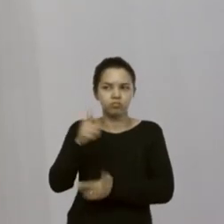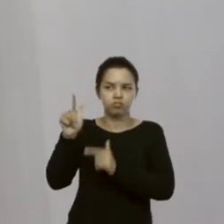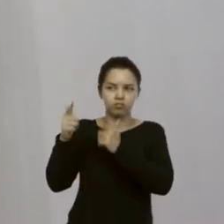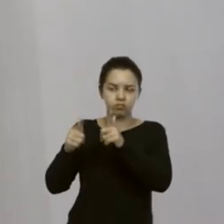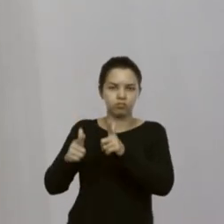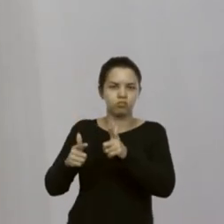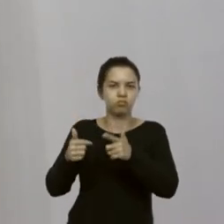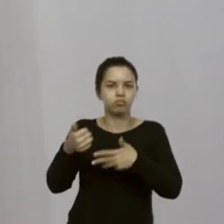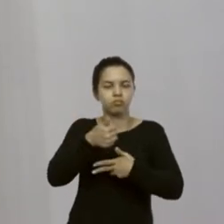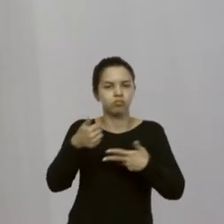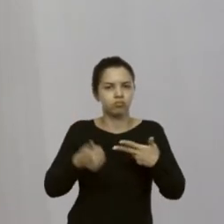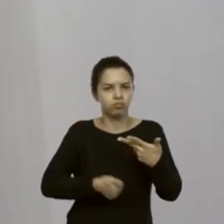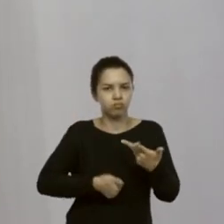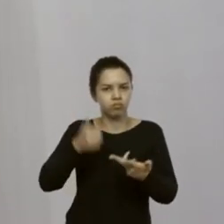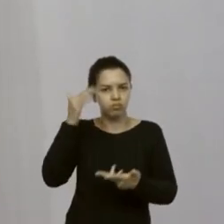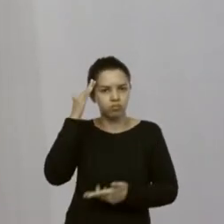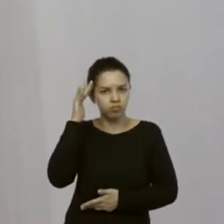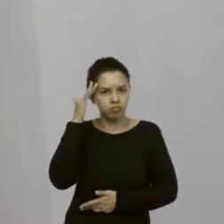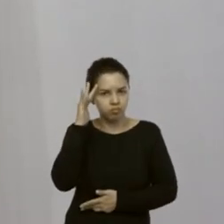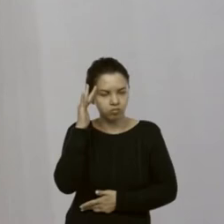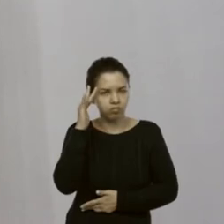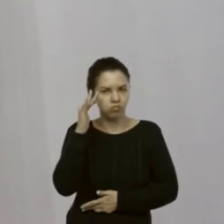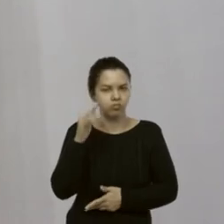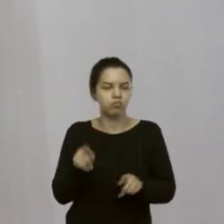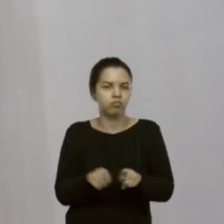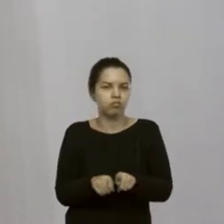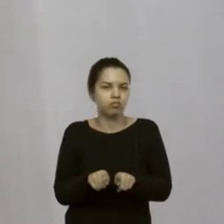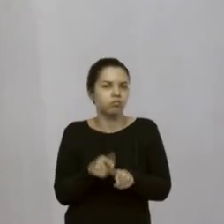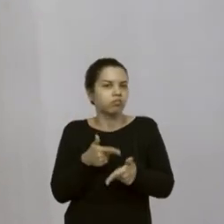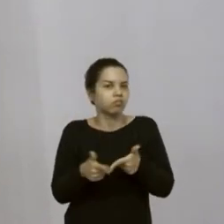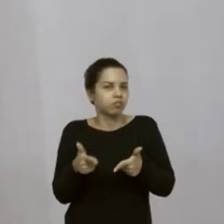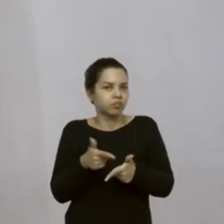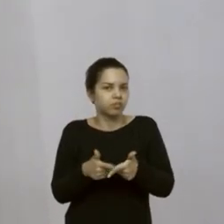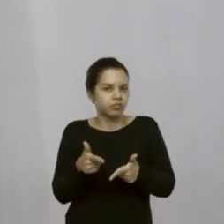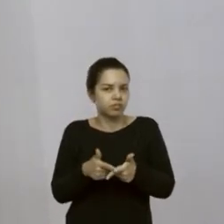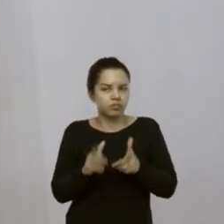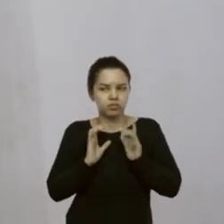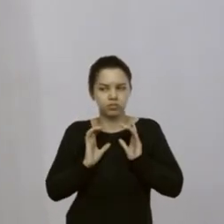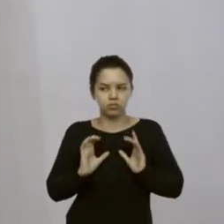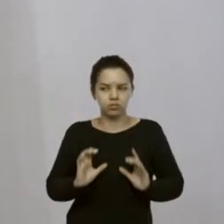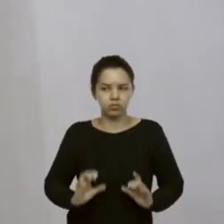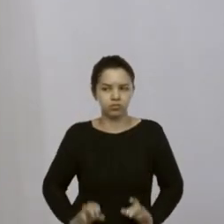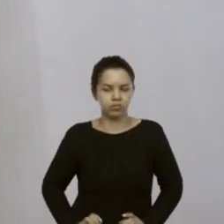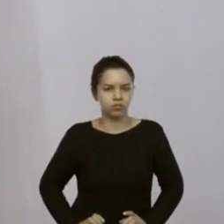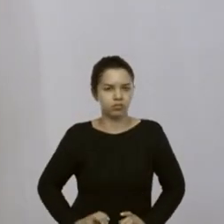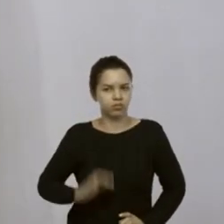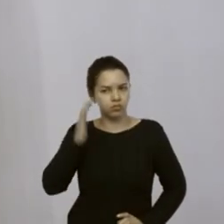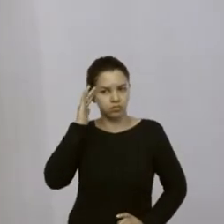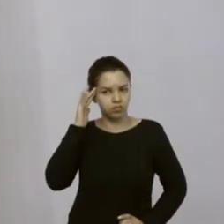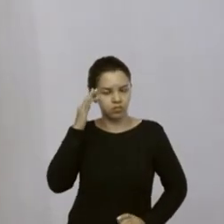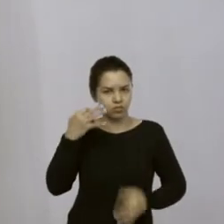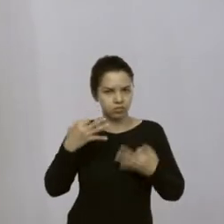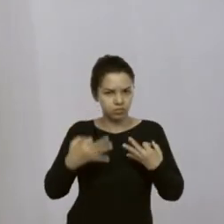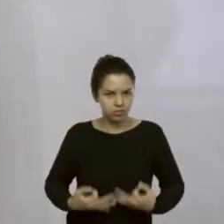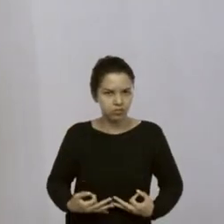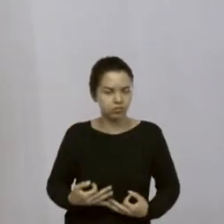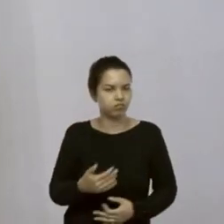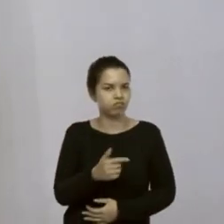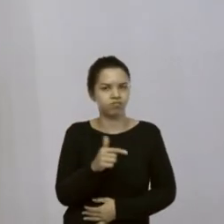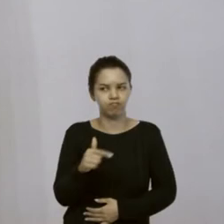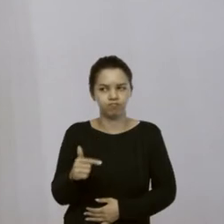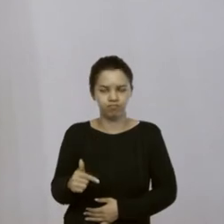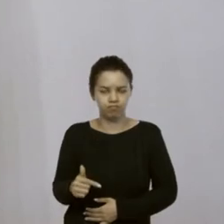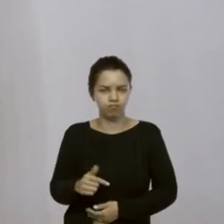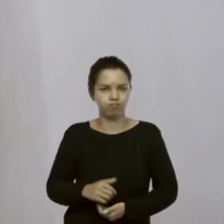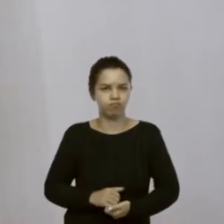criando interpretações e armadilhas que deixam o cidadão sem entender certos vereditos nada